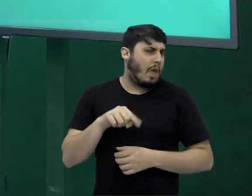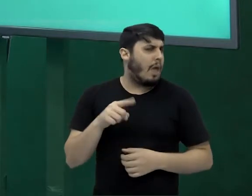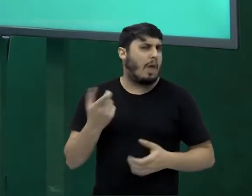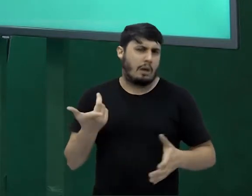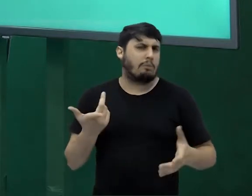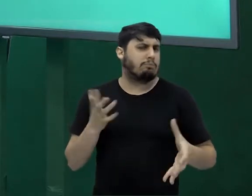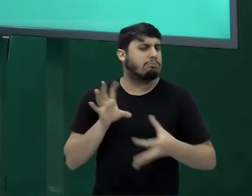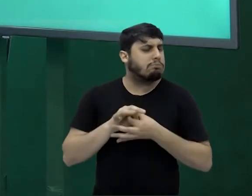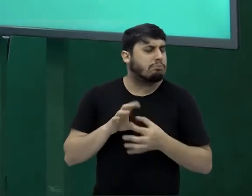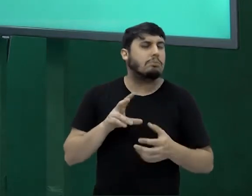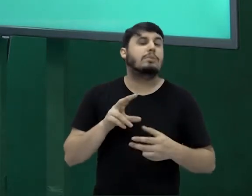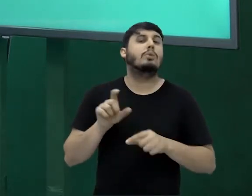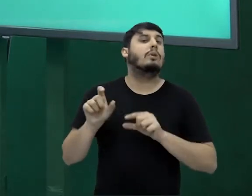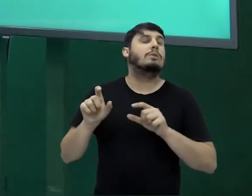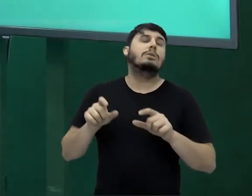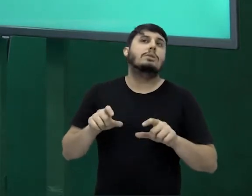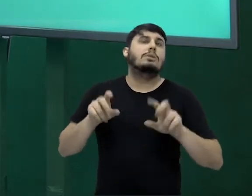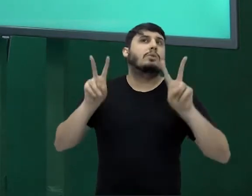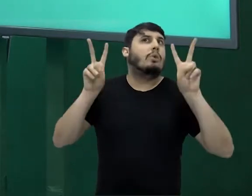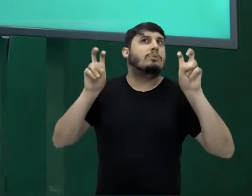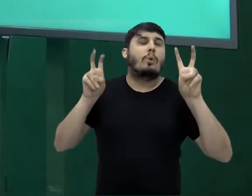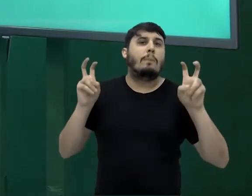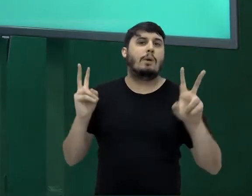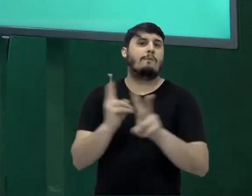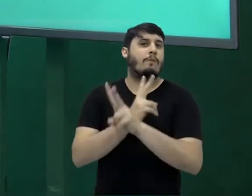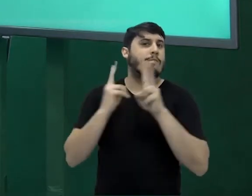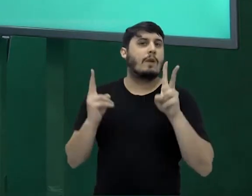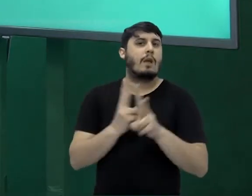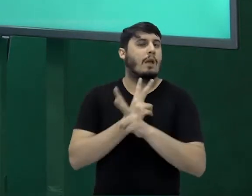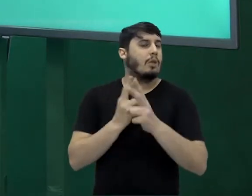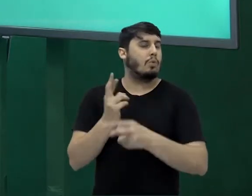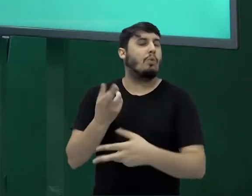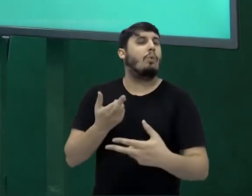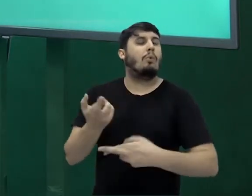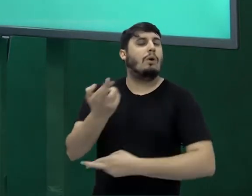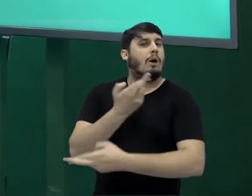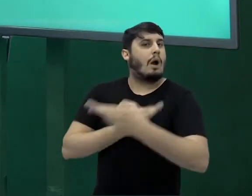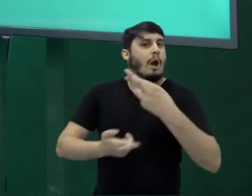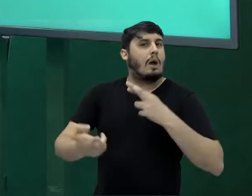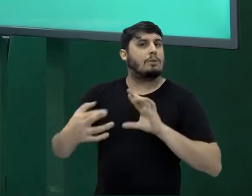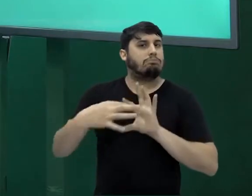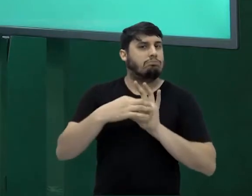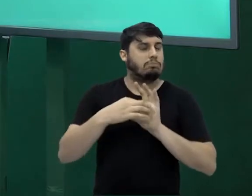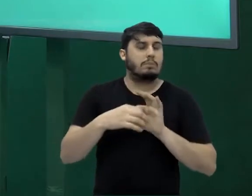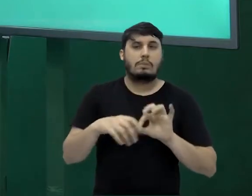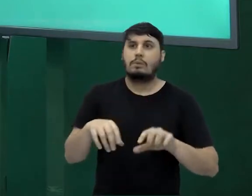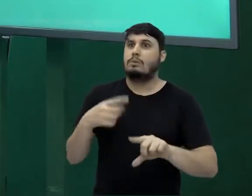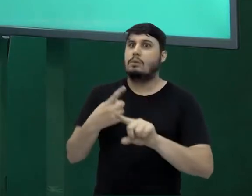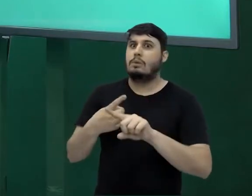aí, tá? Esporos vão com o vento. Se qualquer coisa acontecer,